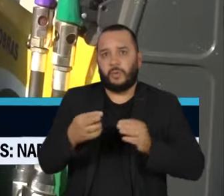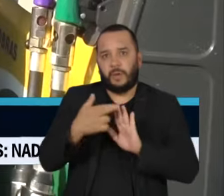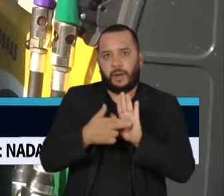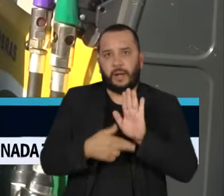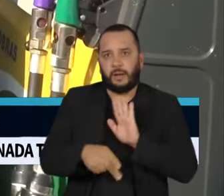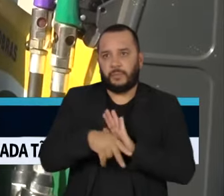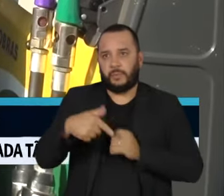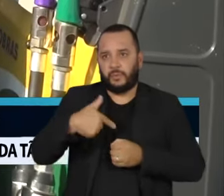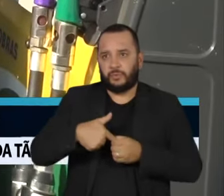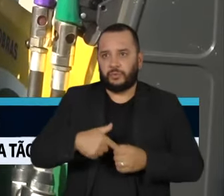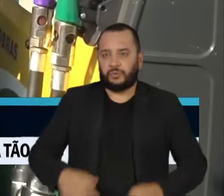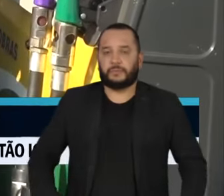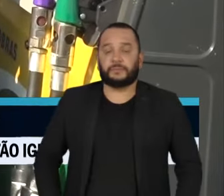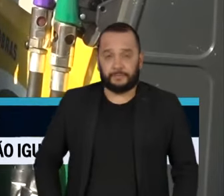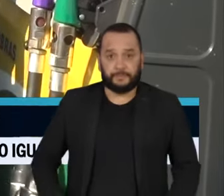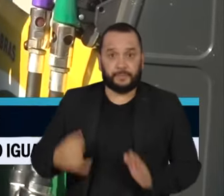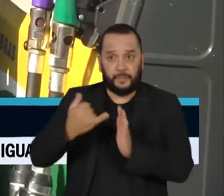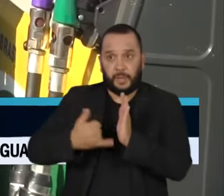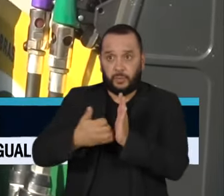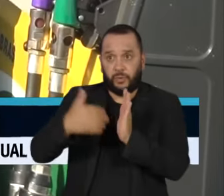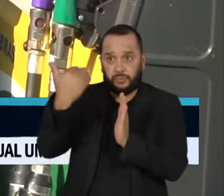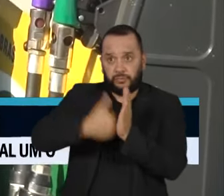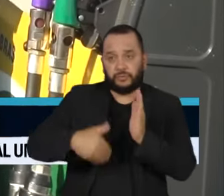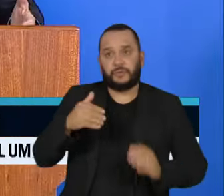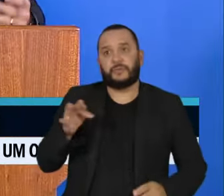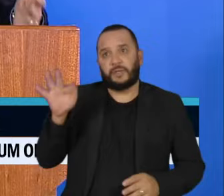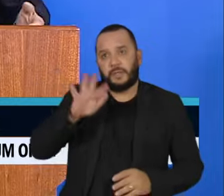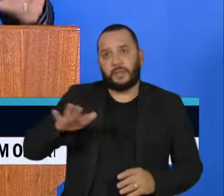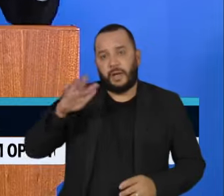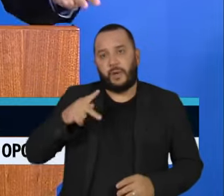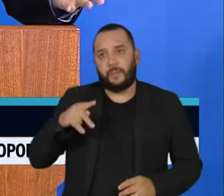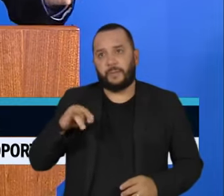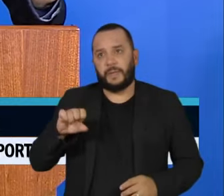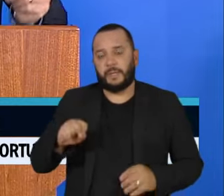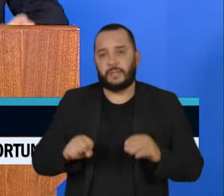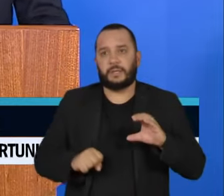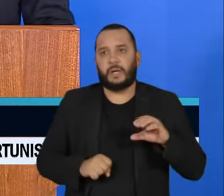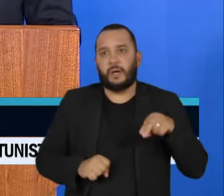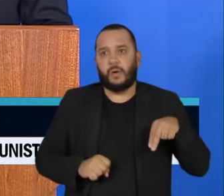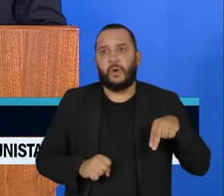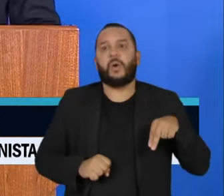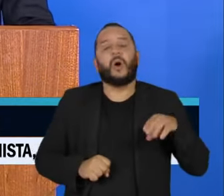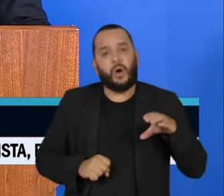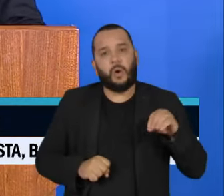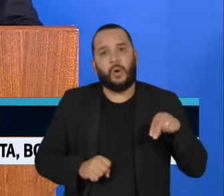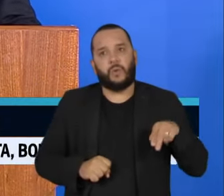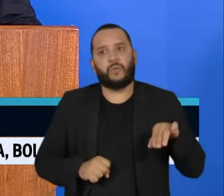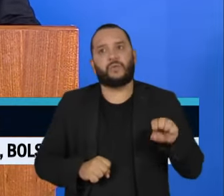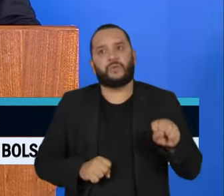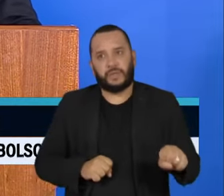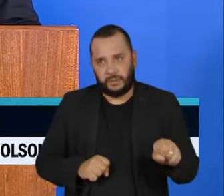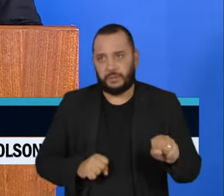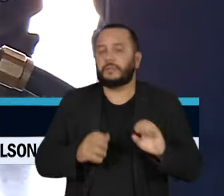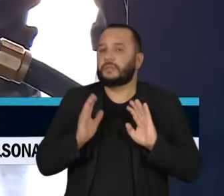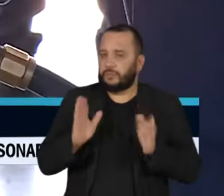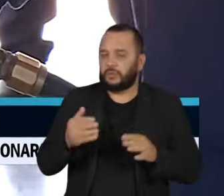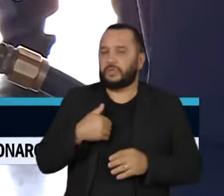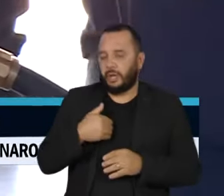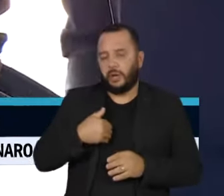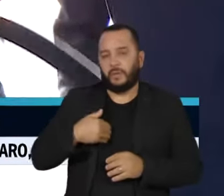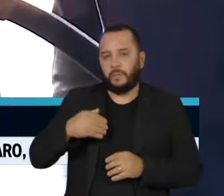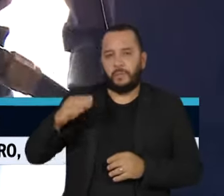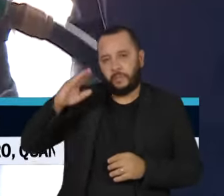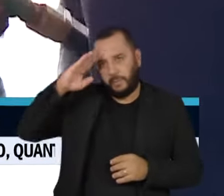setor. A isenção dos tributos federais PIS e COFINS foi estabelecida no início do ano pelo governo de Jair Bolsonaro.